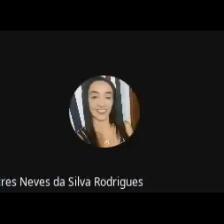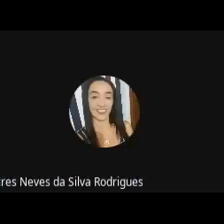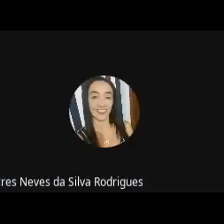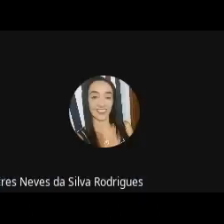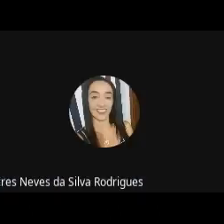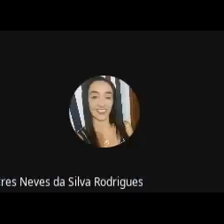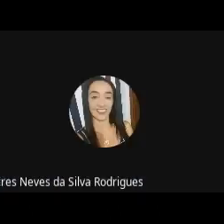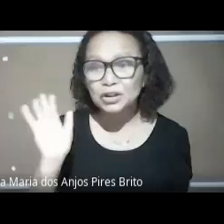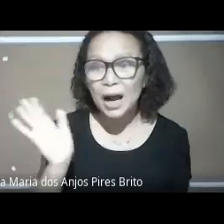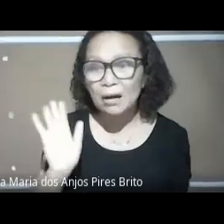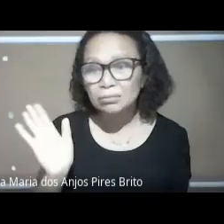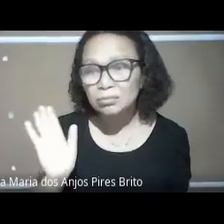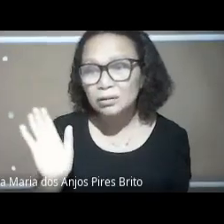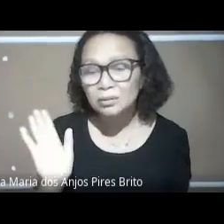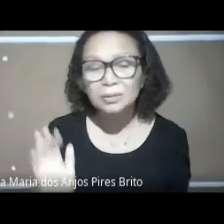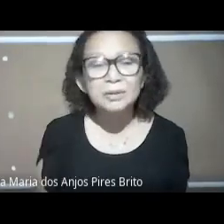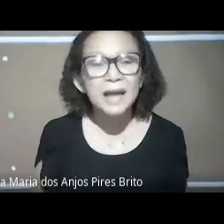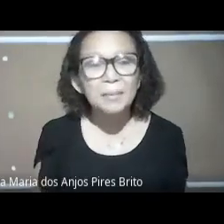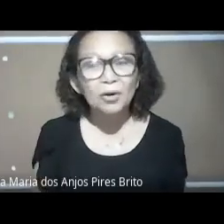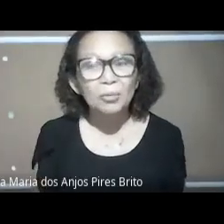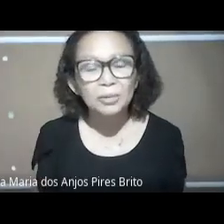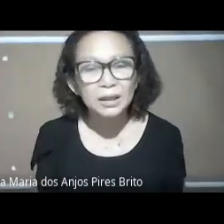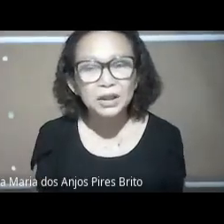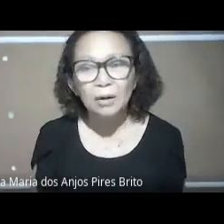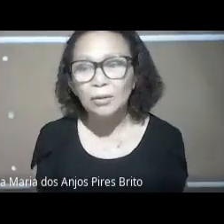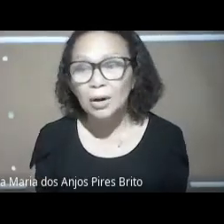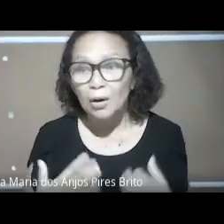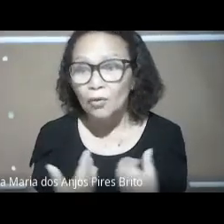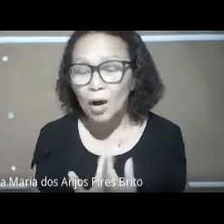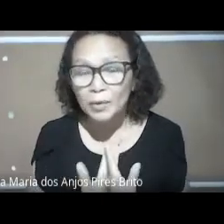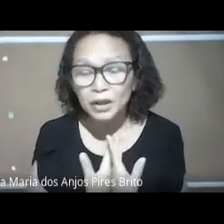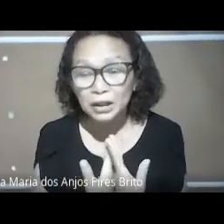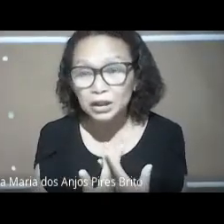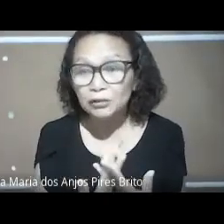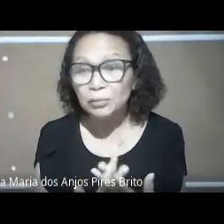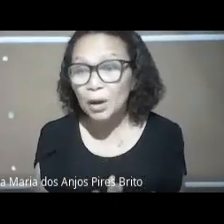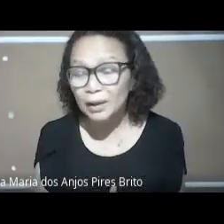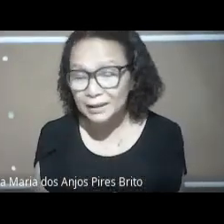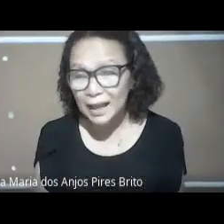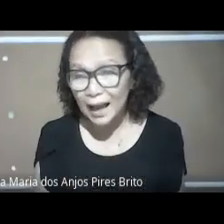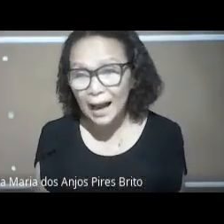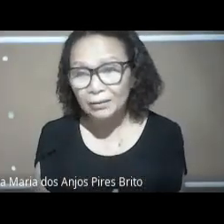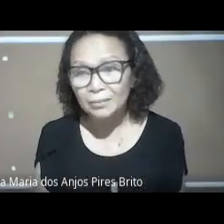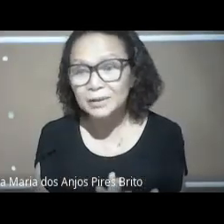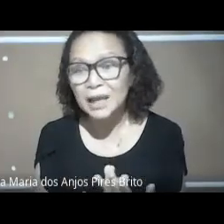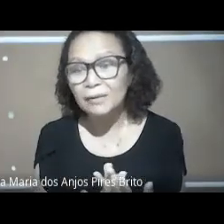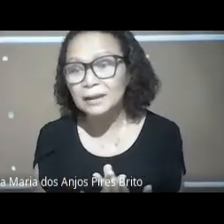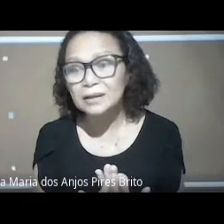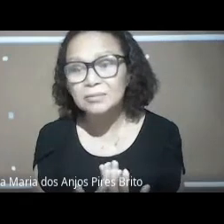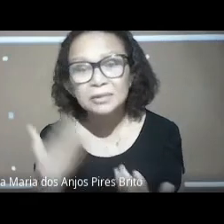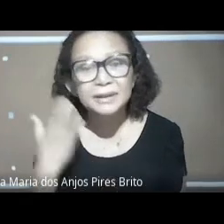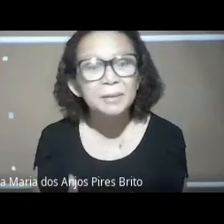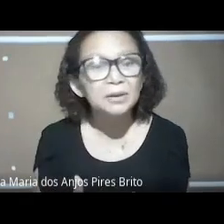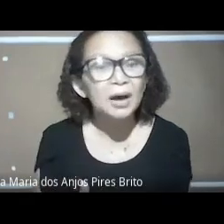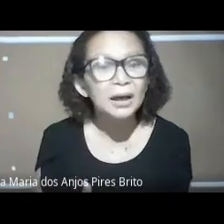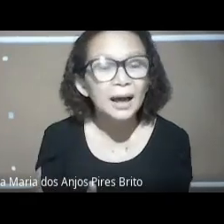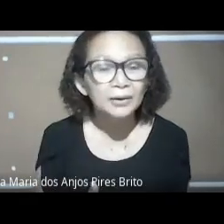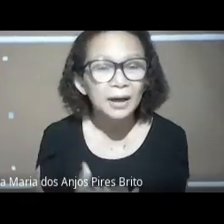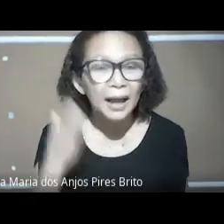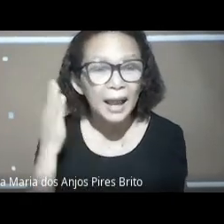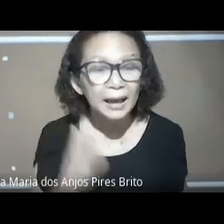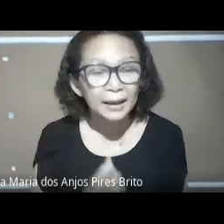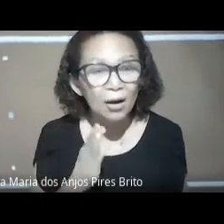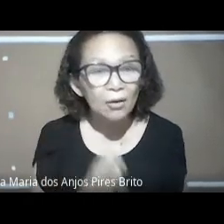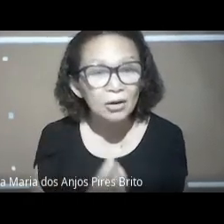Então, aí o tchau, todo mundo sabe como dar tchau. O objetivo meu desta aula, observe que estamos em cima do